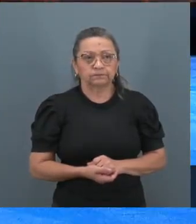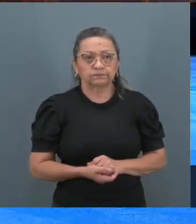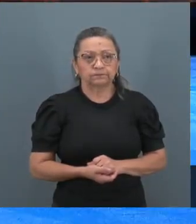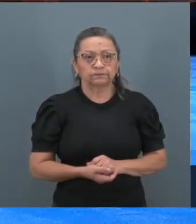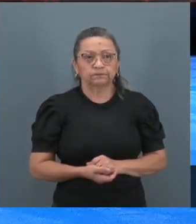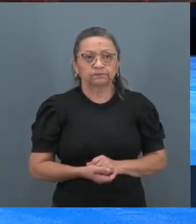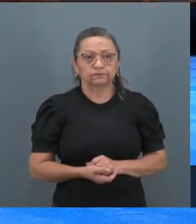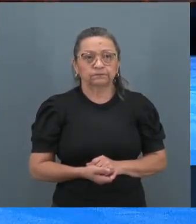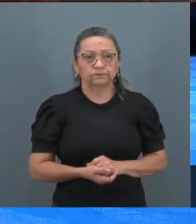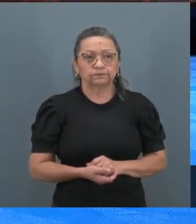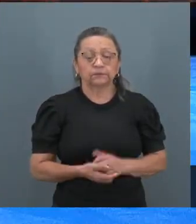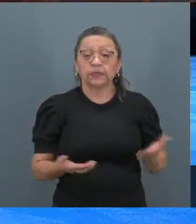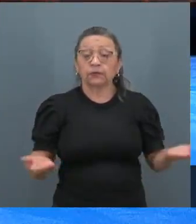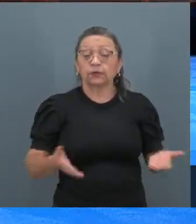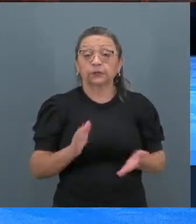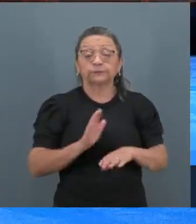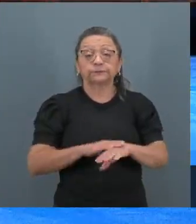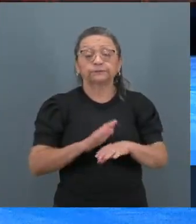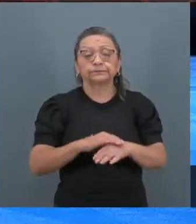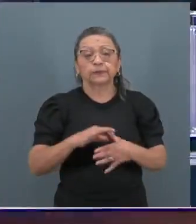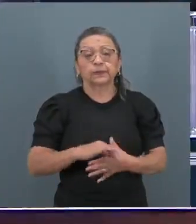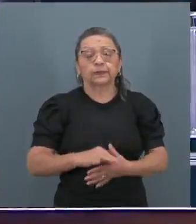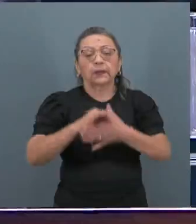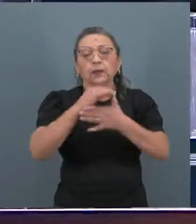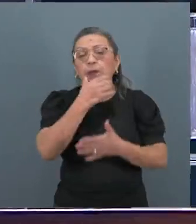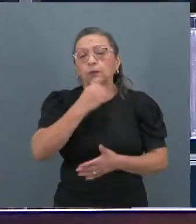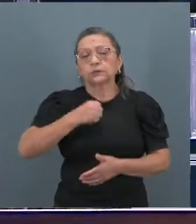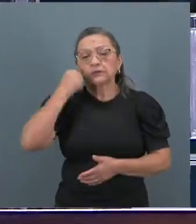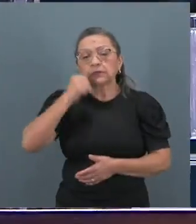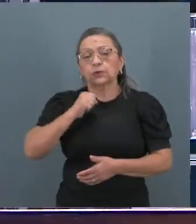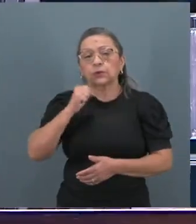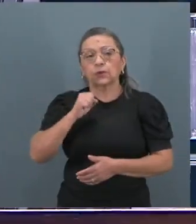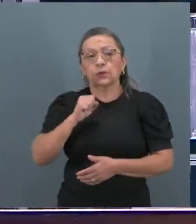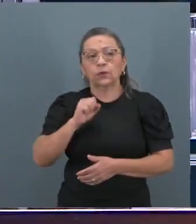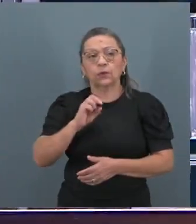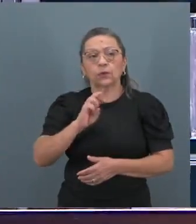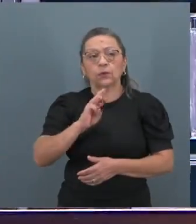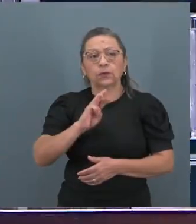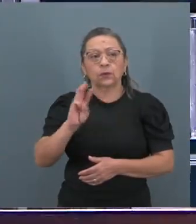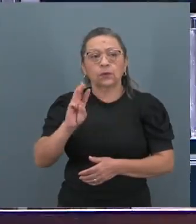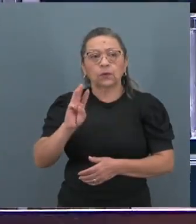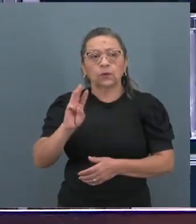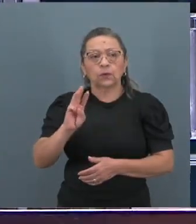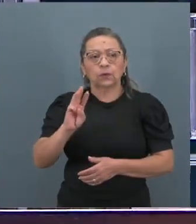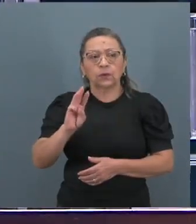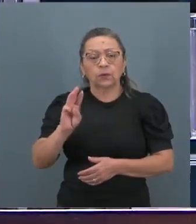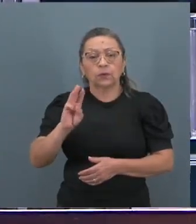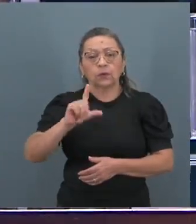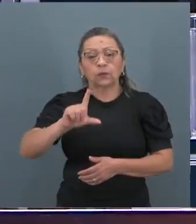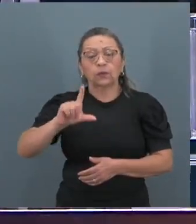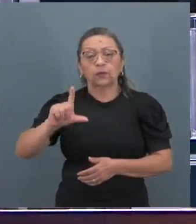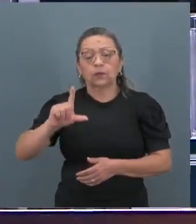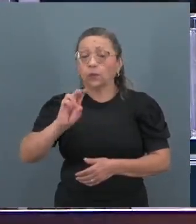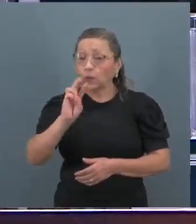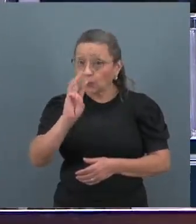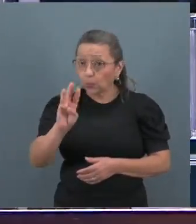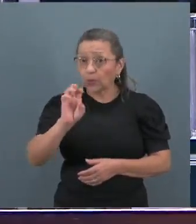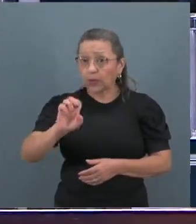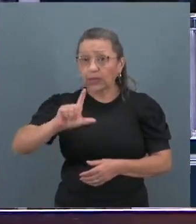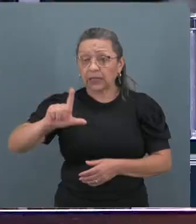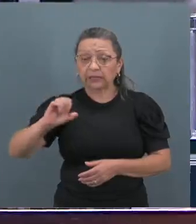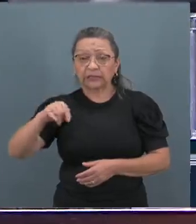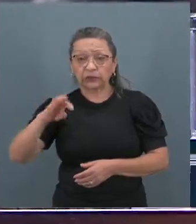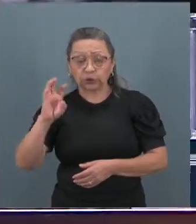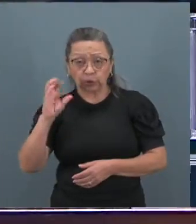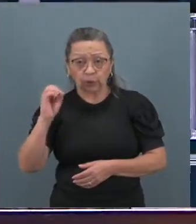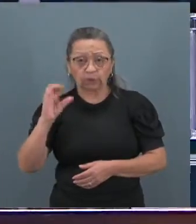Eu vou chamar pela liderança o senador Wellington Fagundes. Vossa Excelência tem um tempo de até 5 minutos para utilizar a